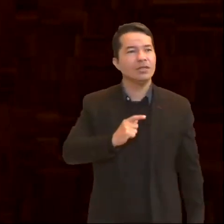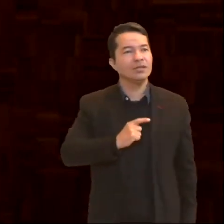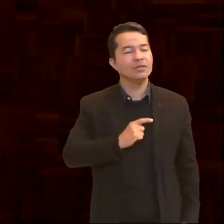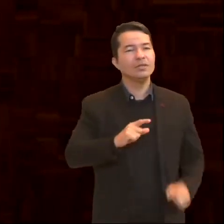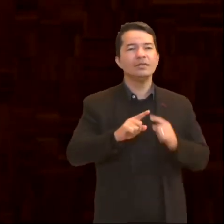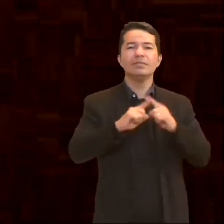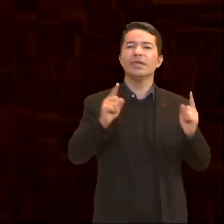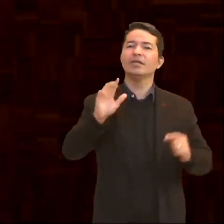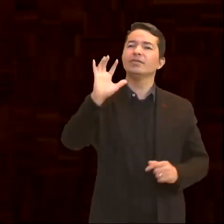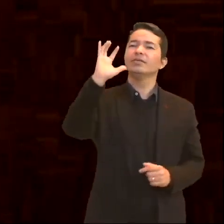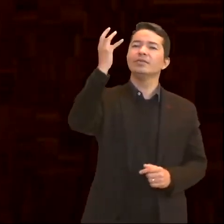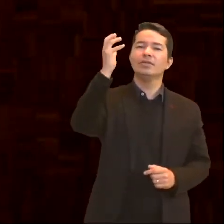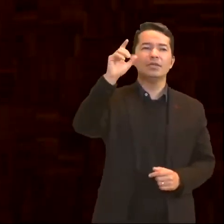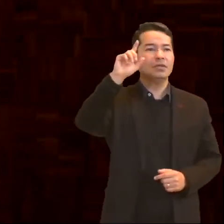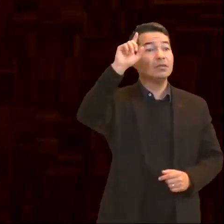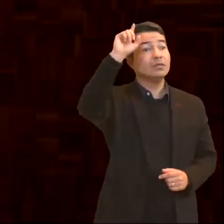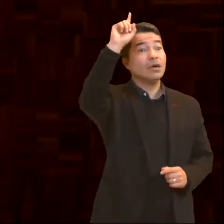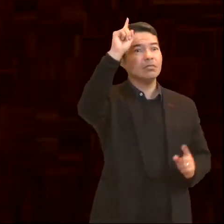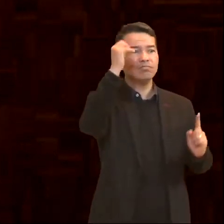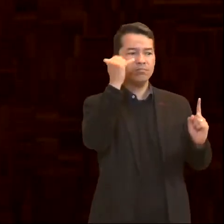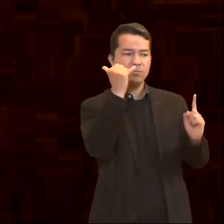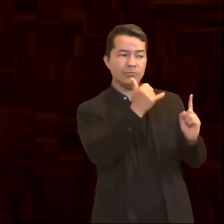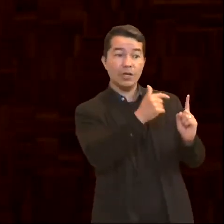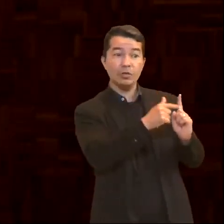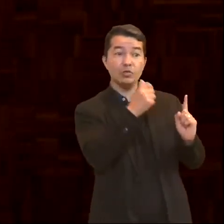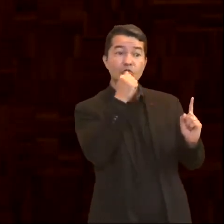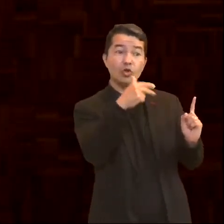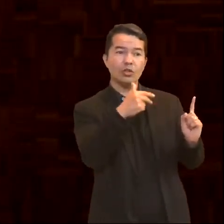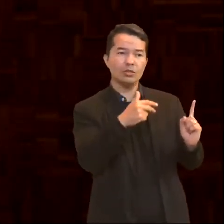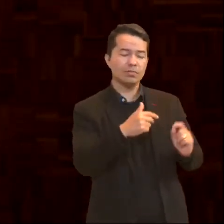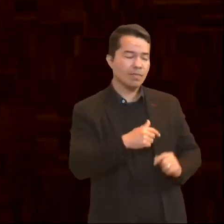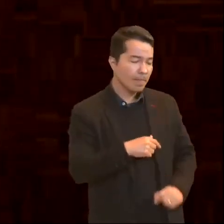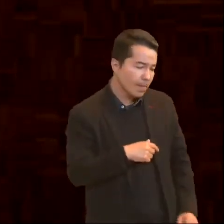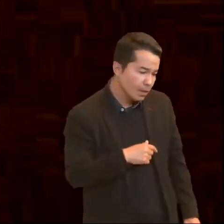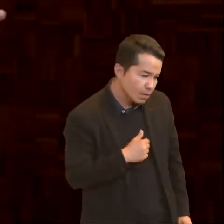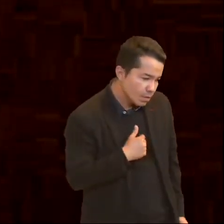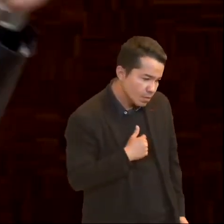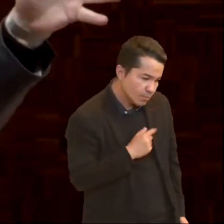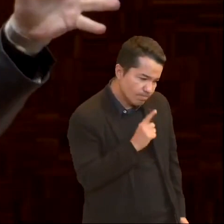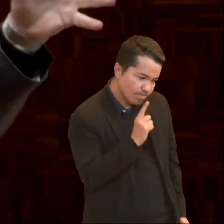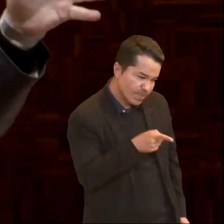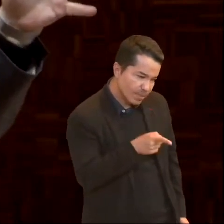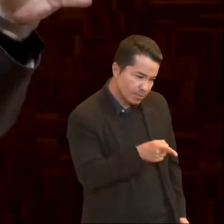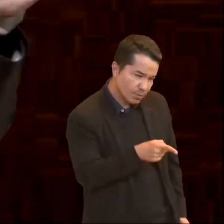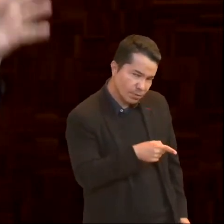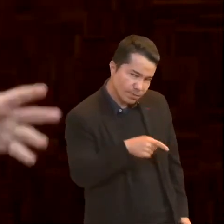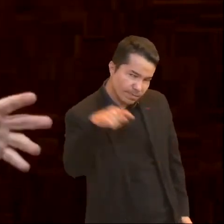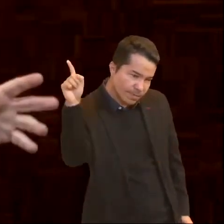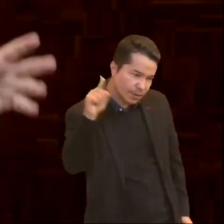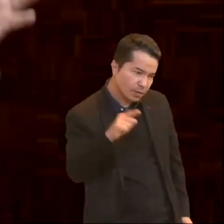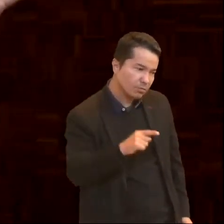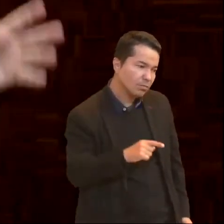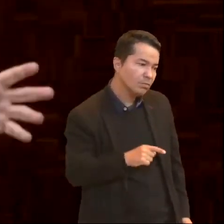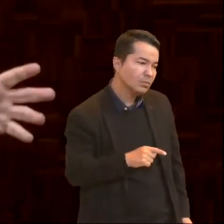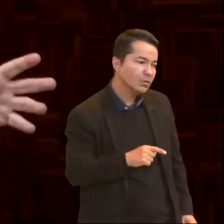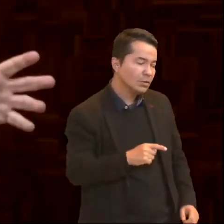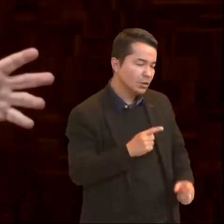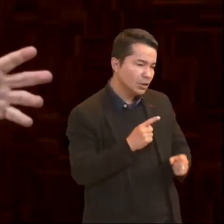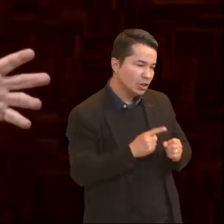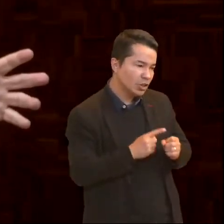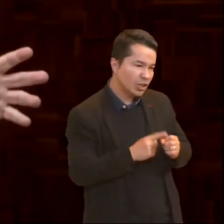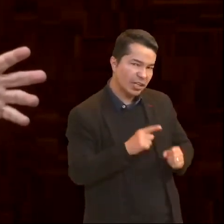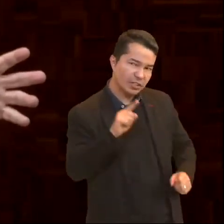repente Deus diz assim: Jonas, eu tenho uma missão para você, porque eu vou destruir o povo da